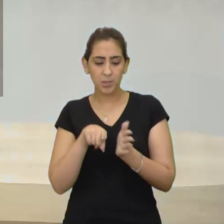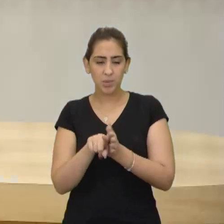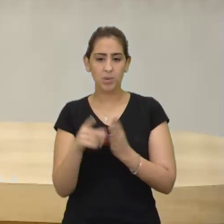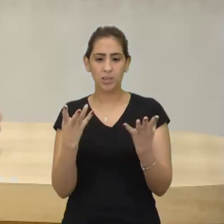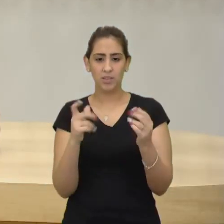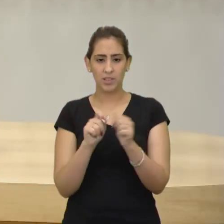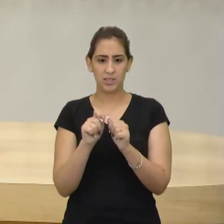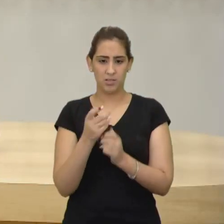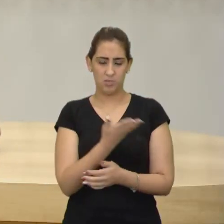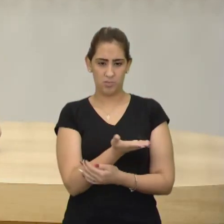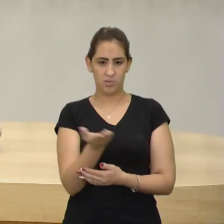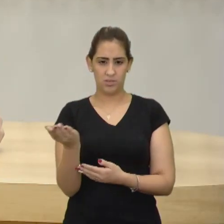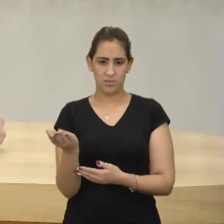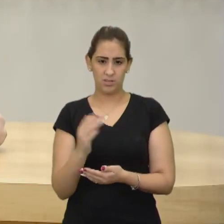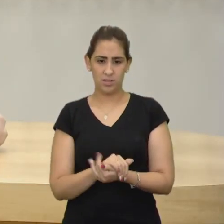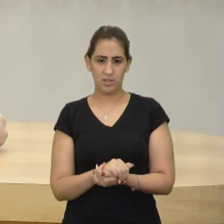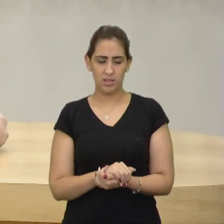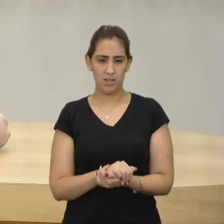vocês, né?